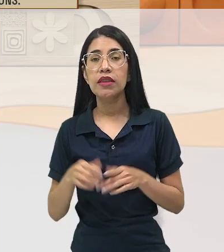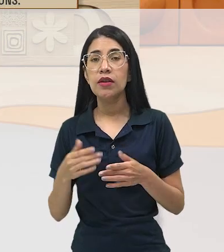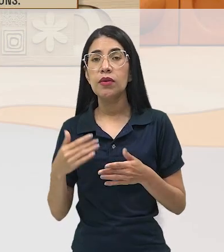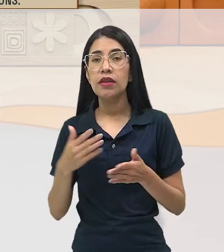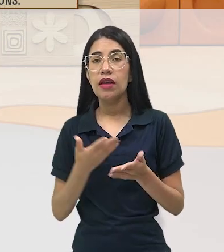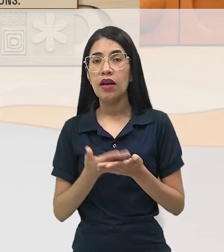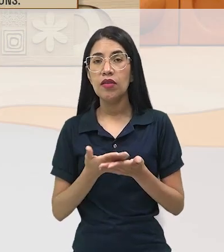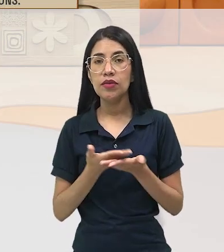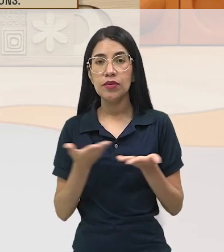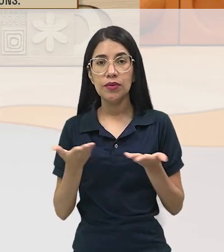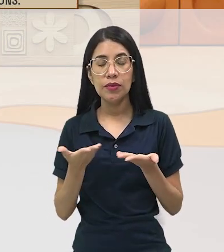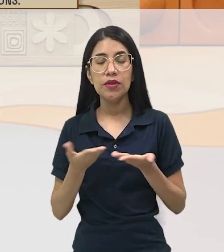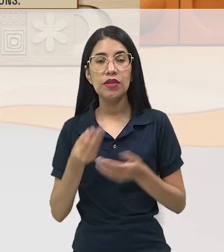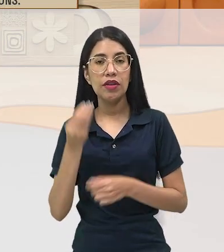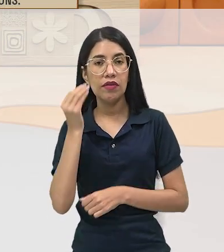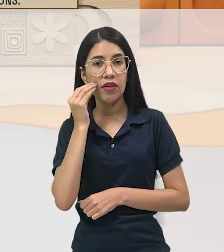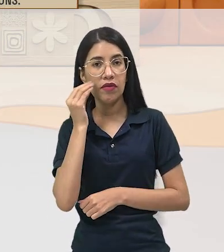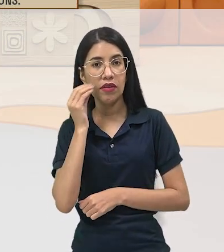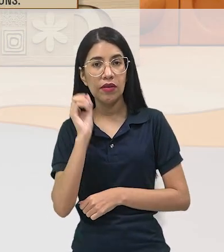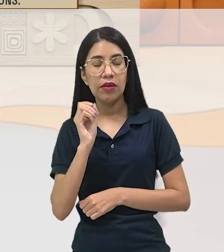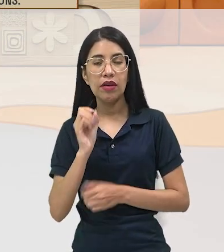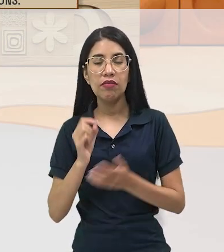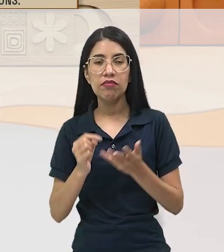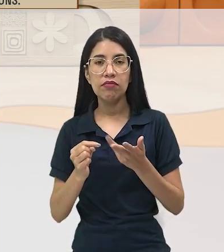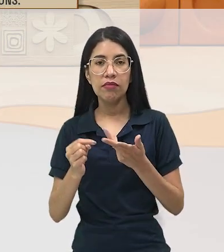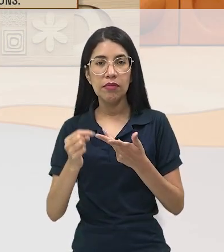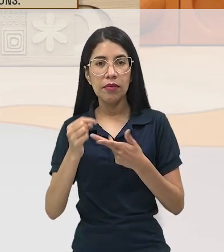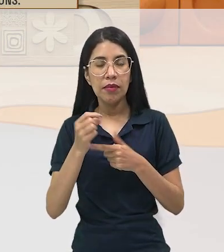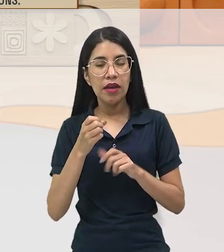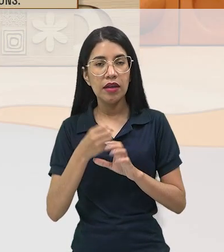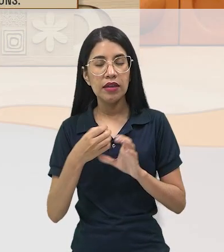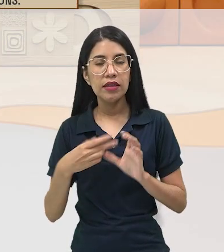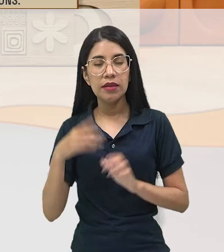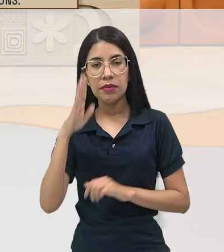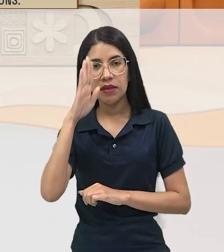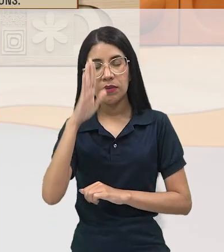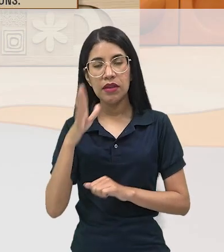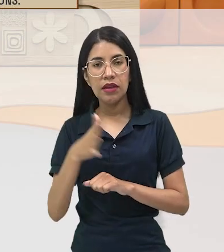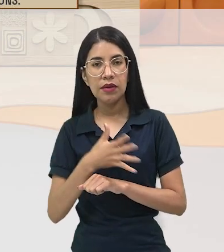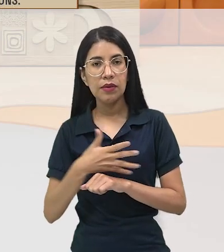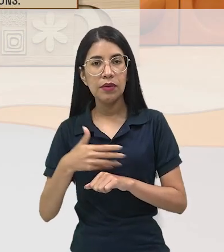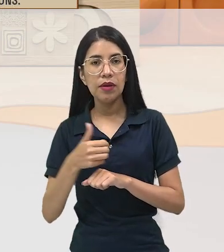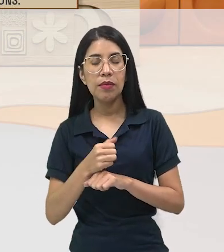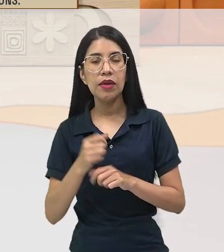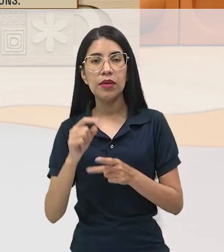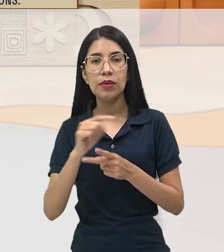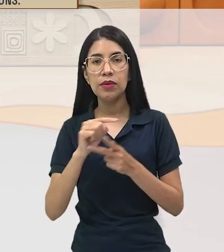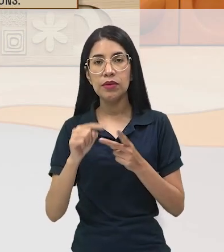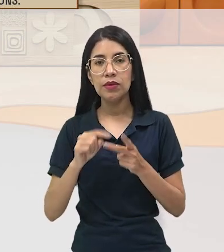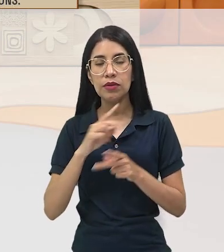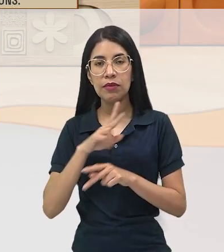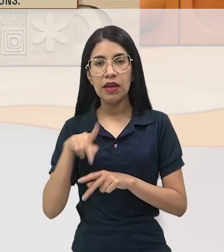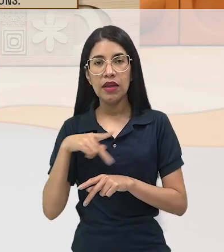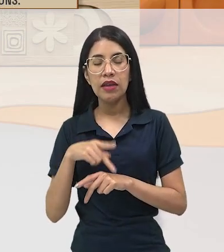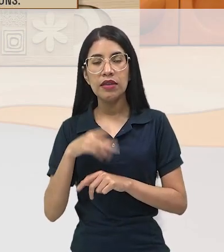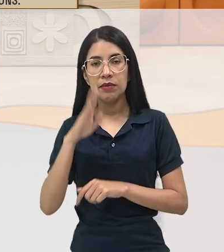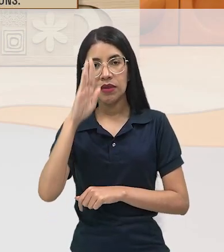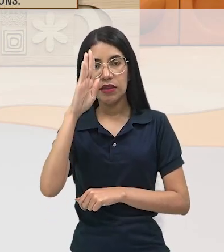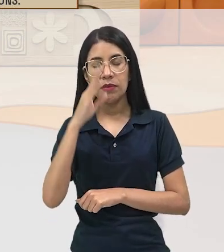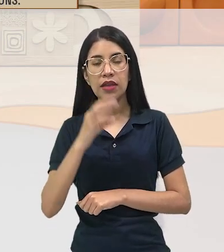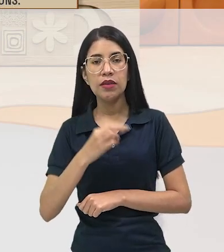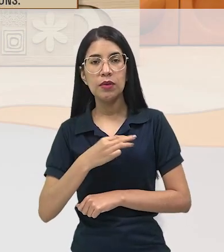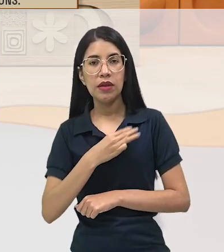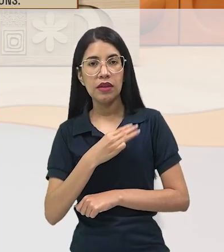desta aula, verificar quais são esses principais aspectos da colonização desses dois grandes países da América do